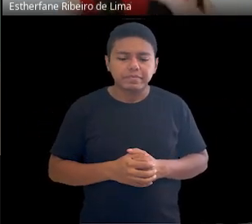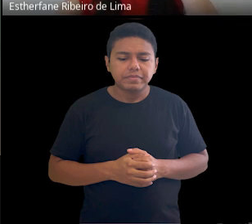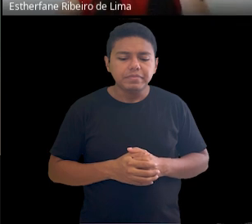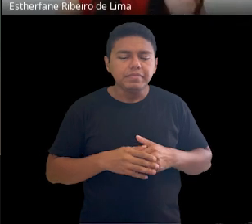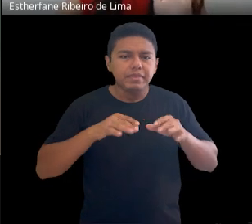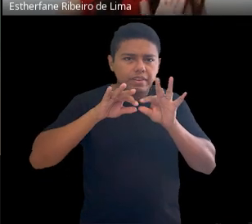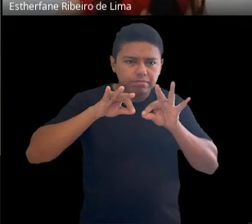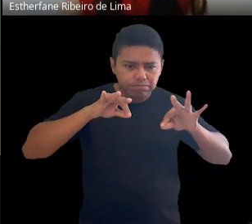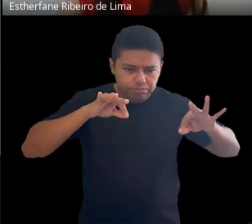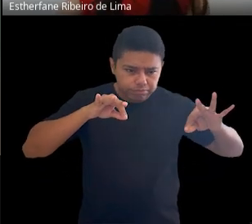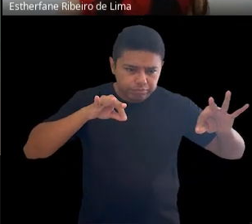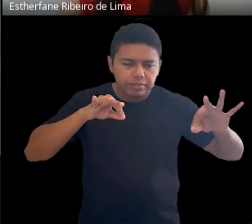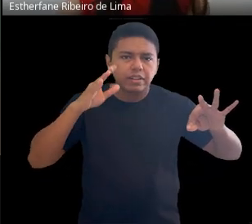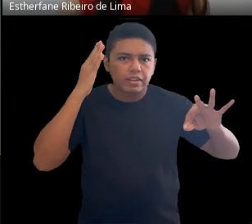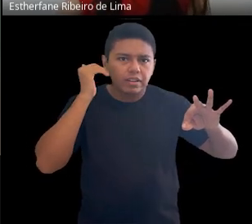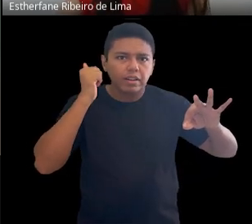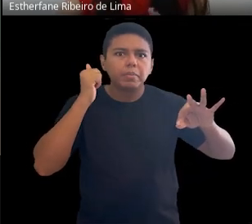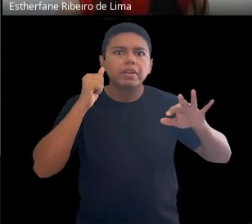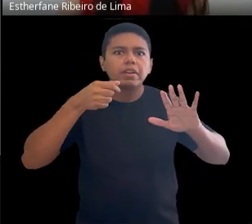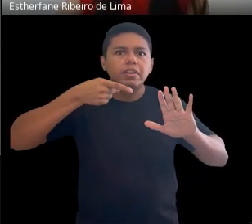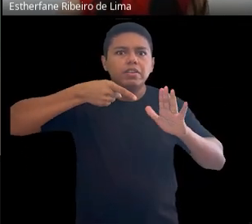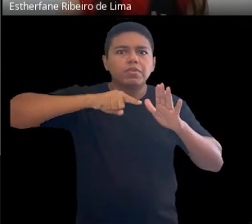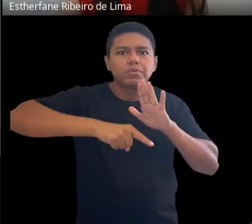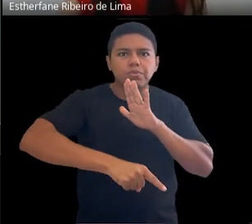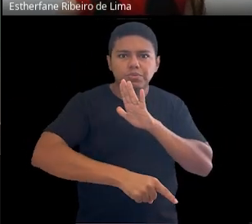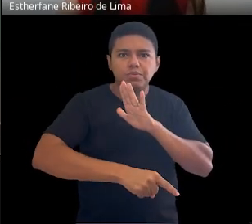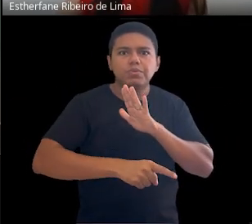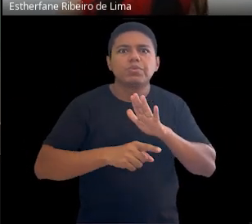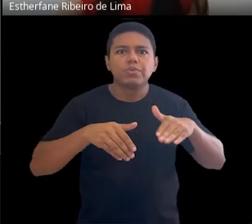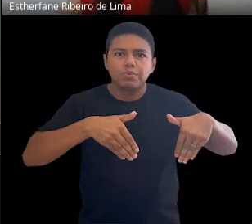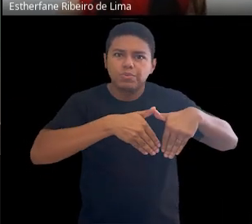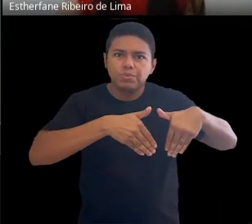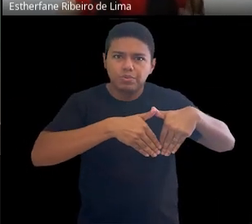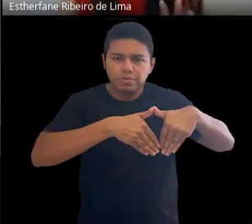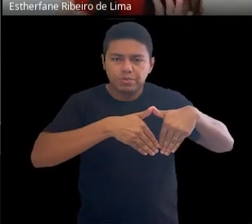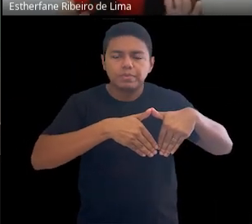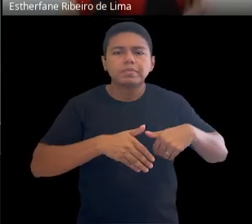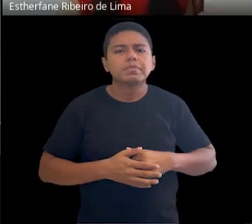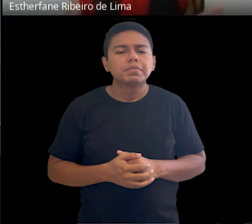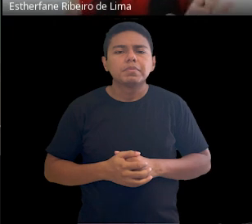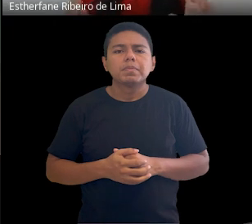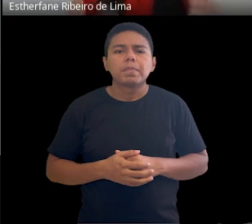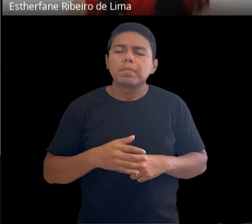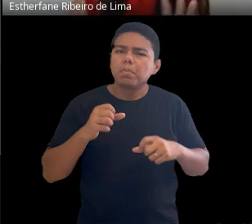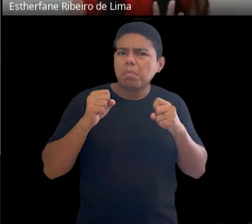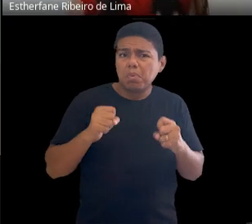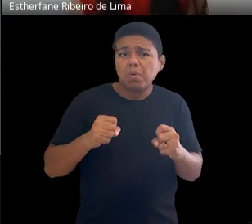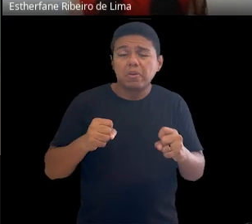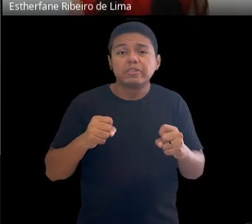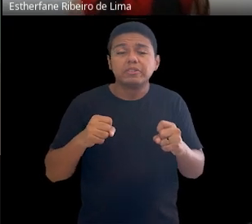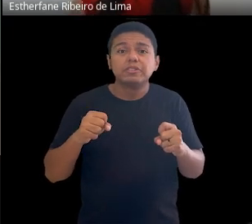métrica para poder delimitar o fundo de útero. É possível que essa altura de fundo de útero ela dê mais ou menos 1 a